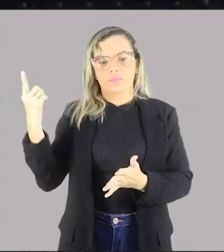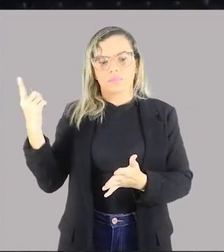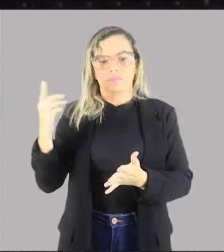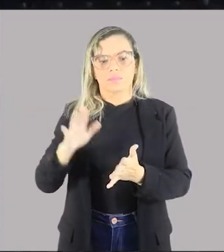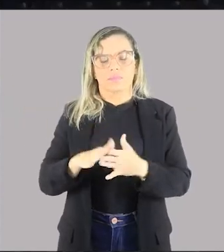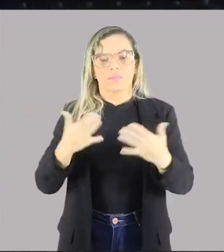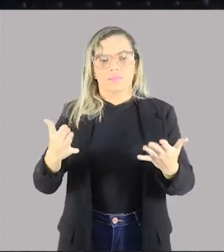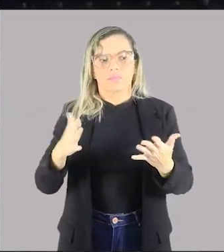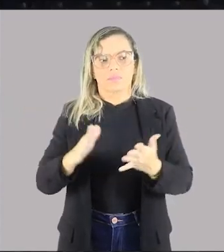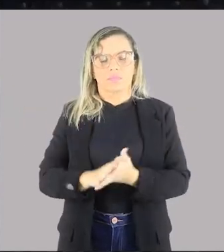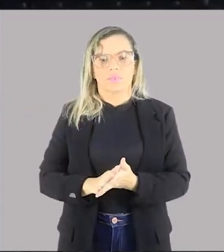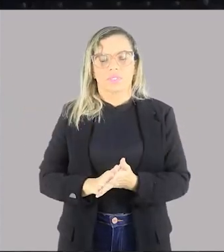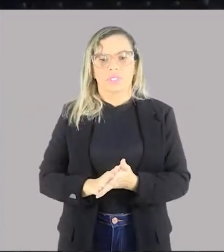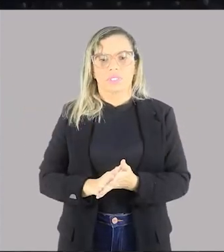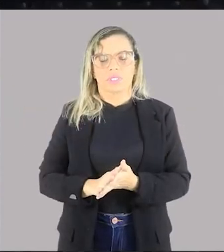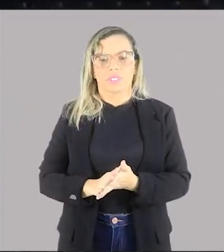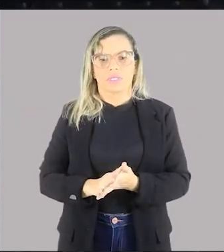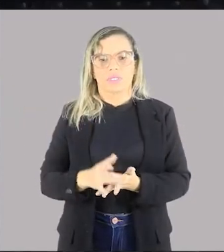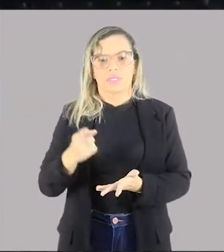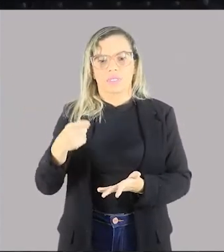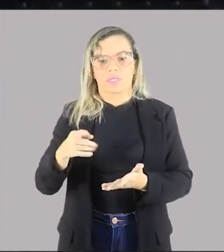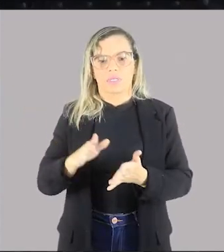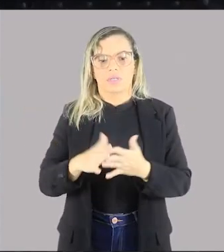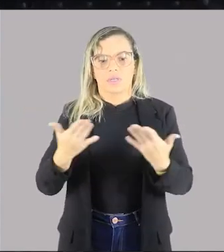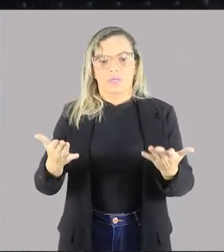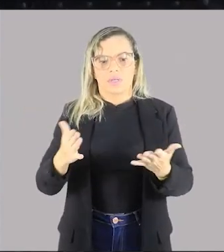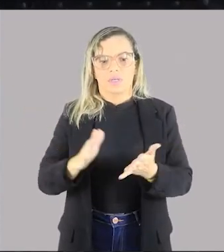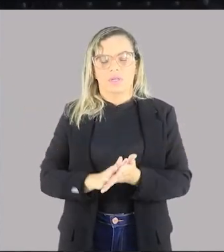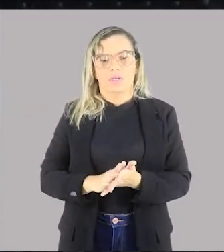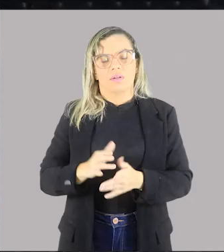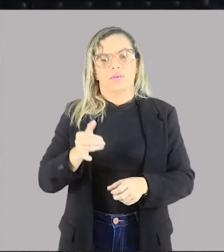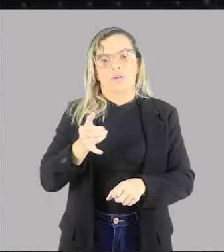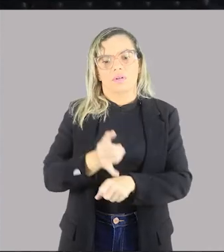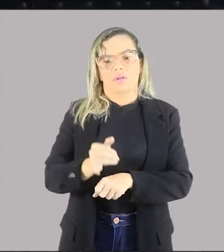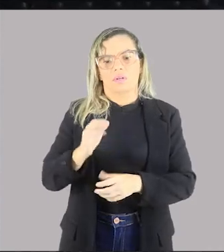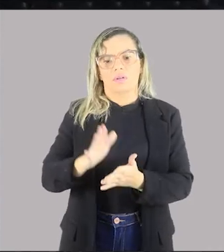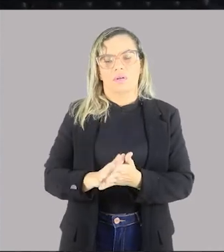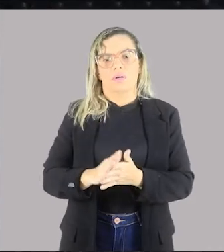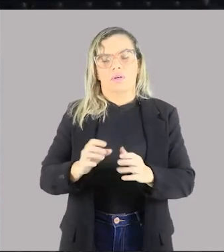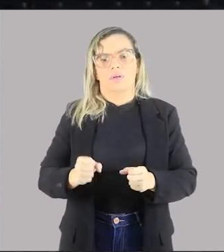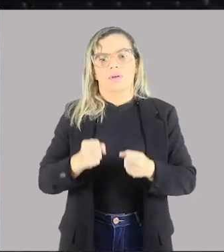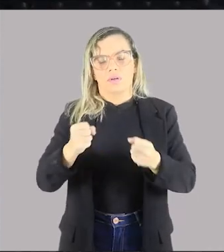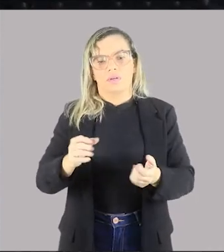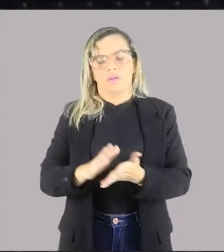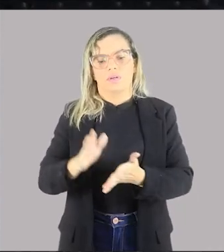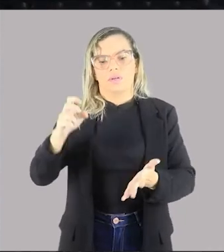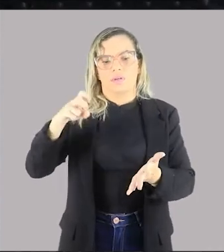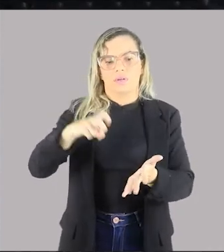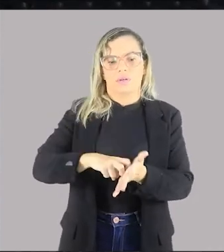Ou seja, ele é inascido e, portanto, ele pode sim ser punido